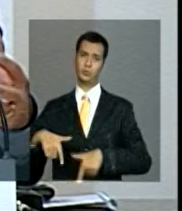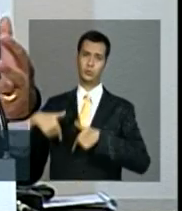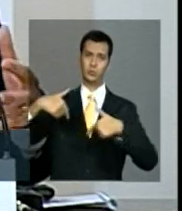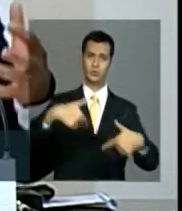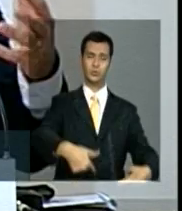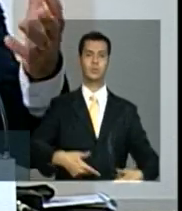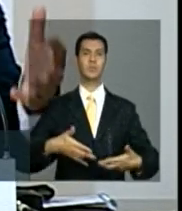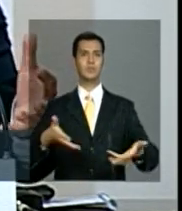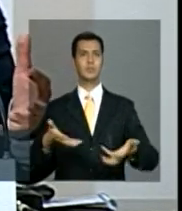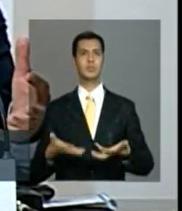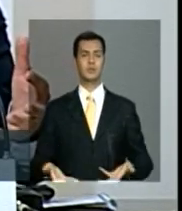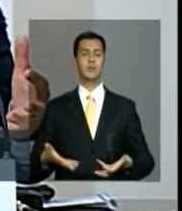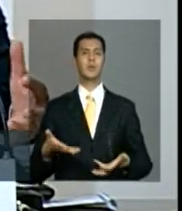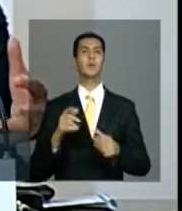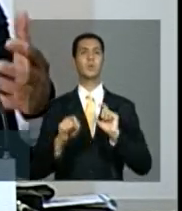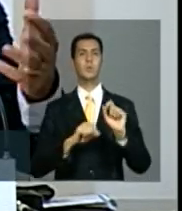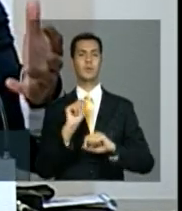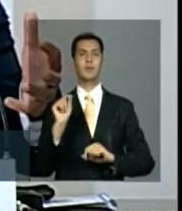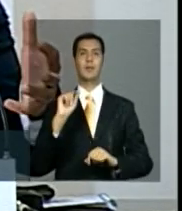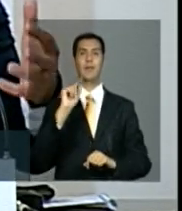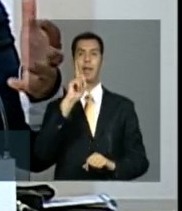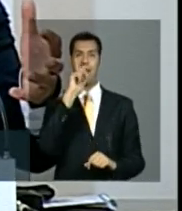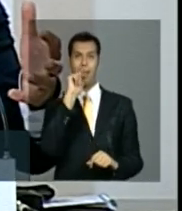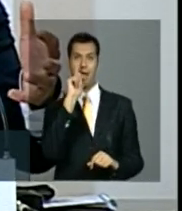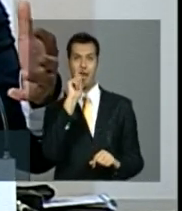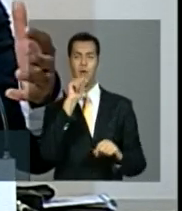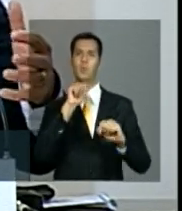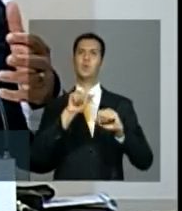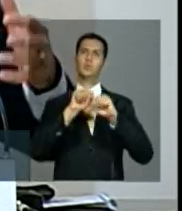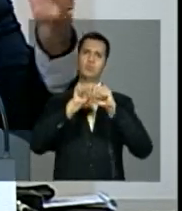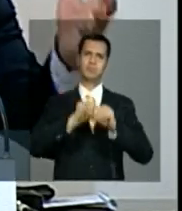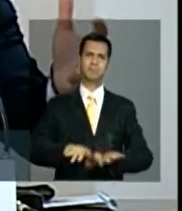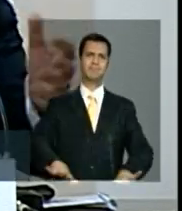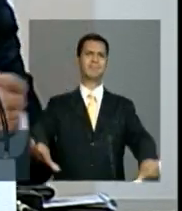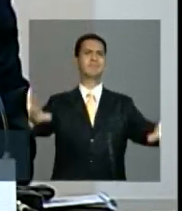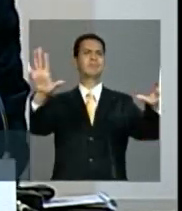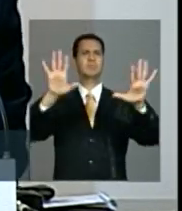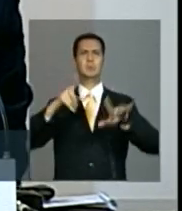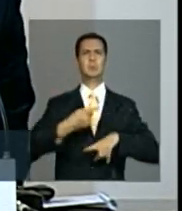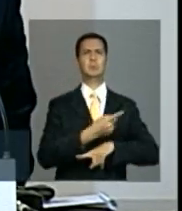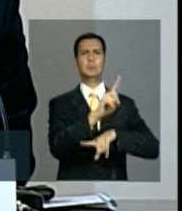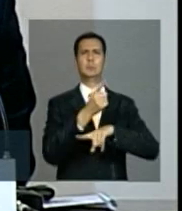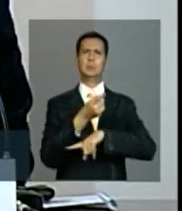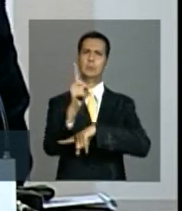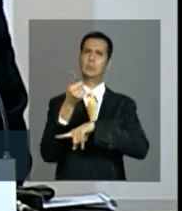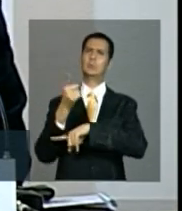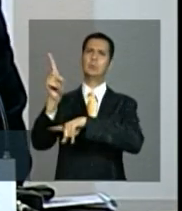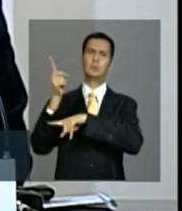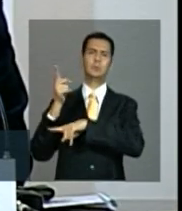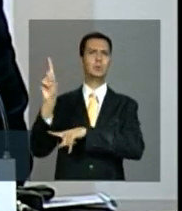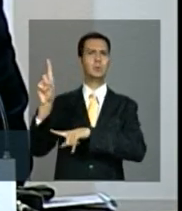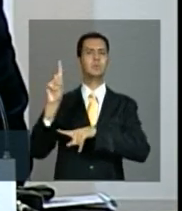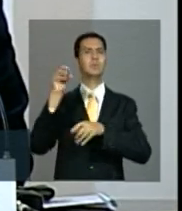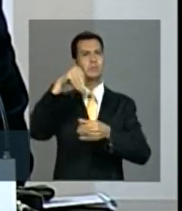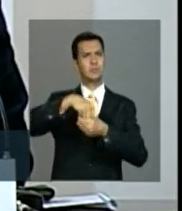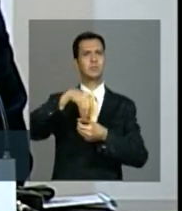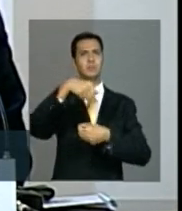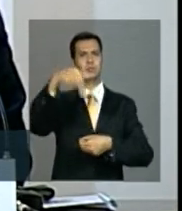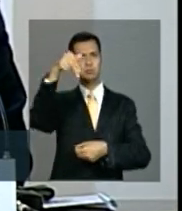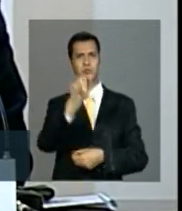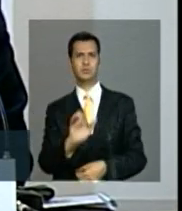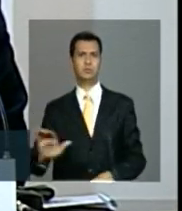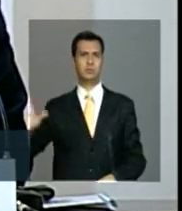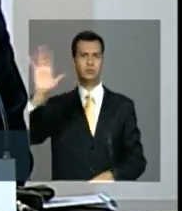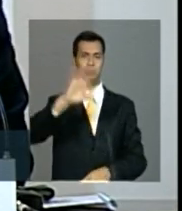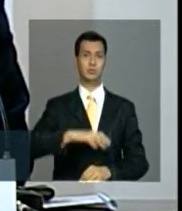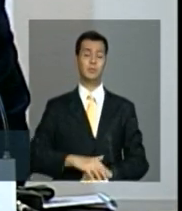aproximar a água das populações que vivem nos rincões mais distante do semiário do nordestino agora